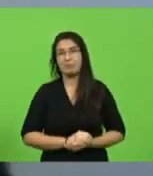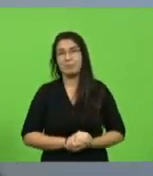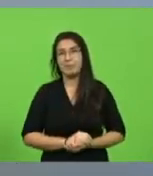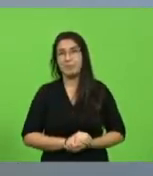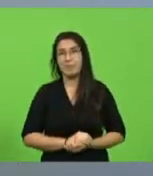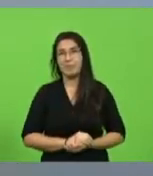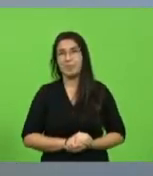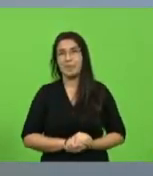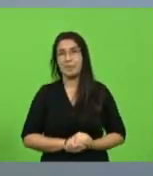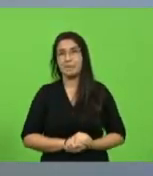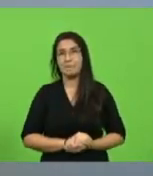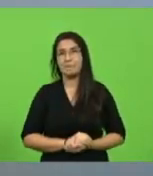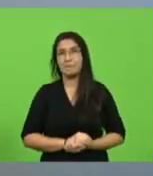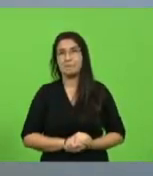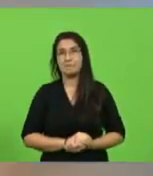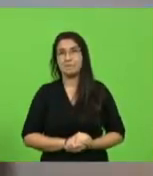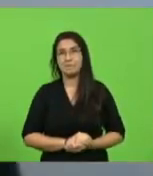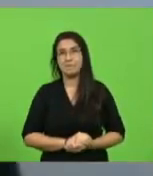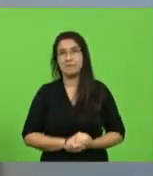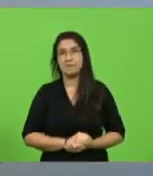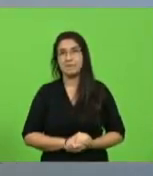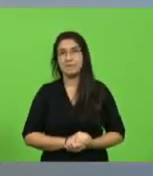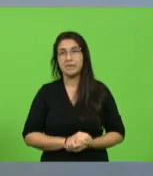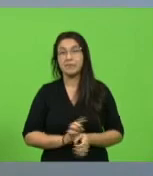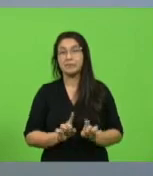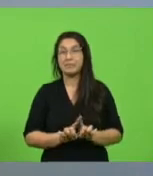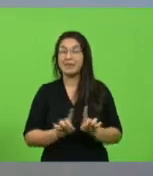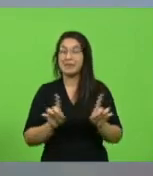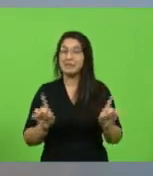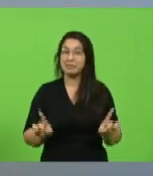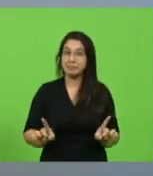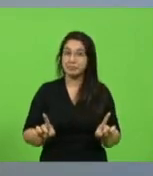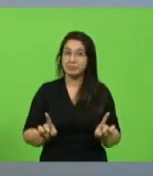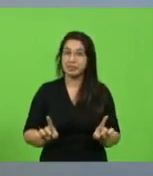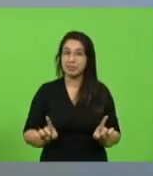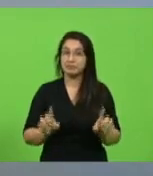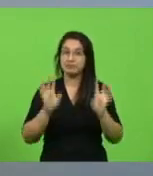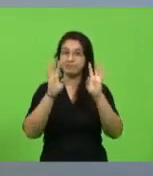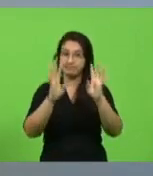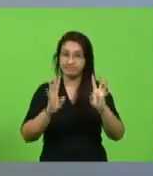Mas, ainda assim, ouçam